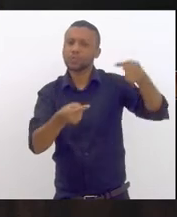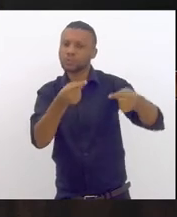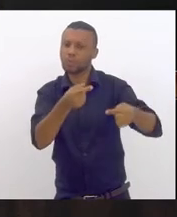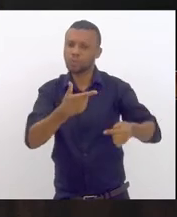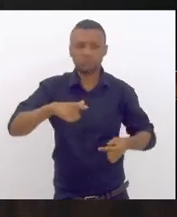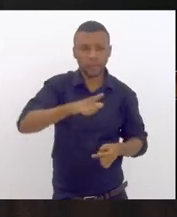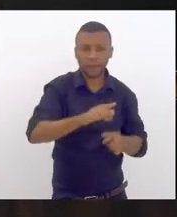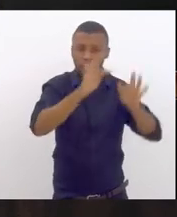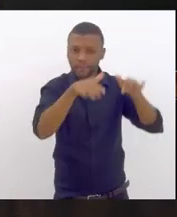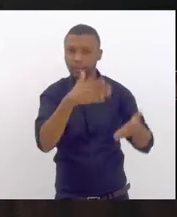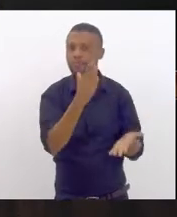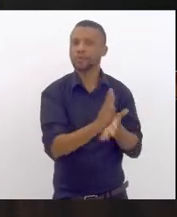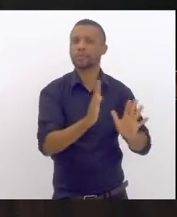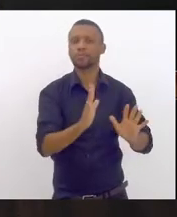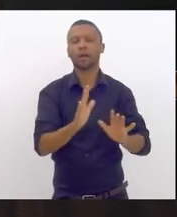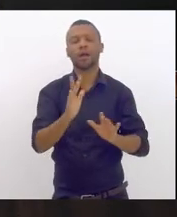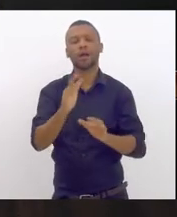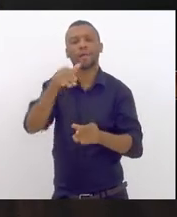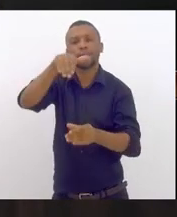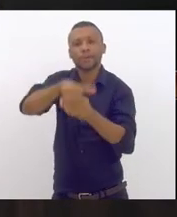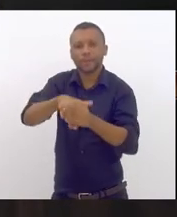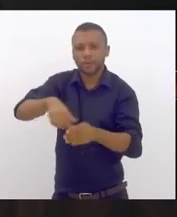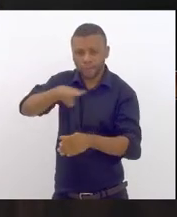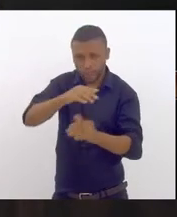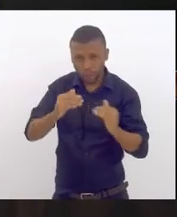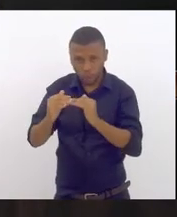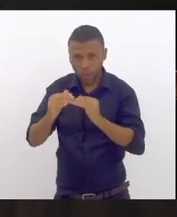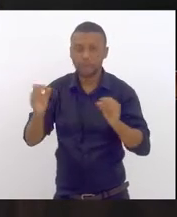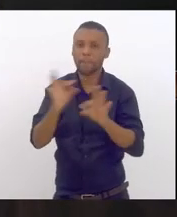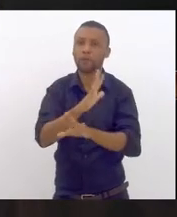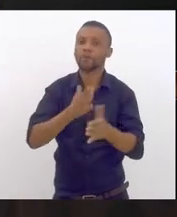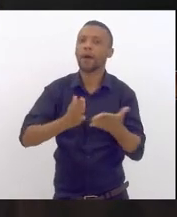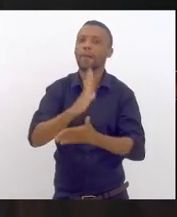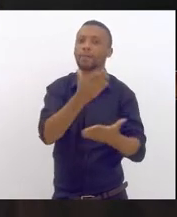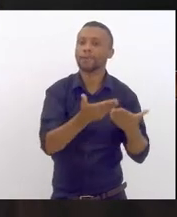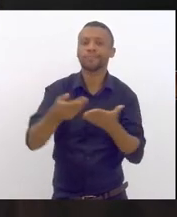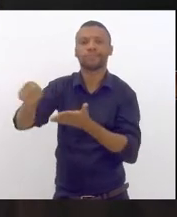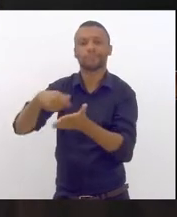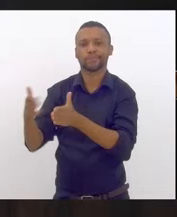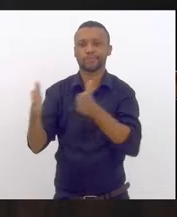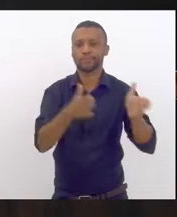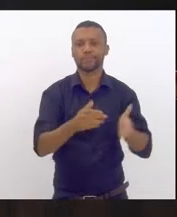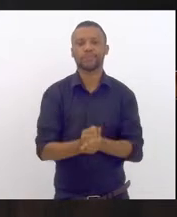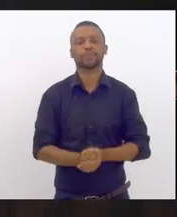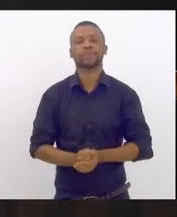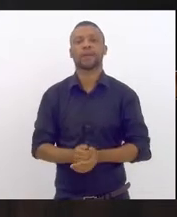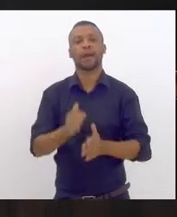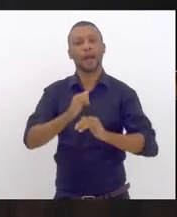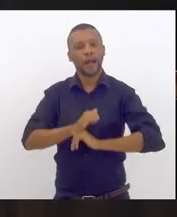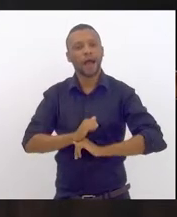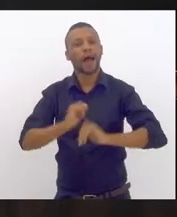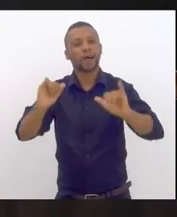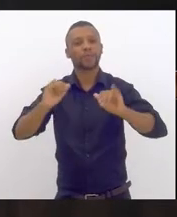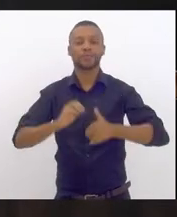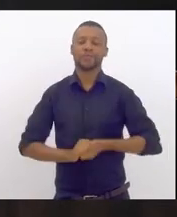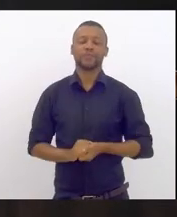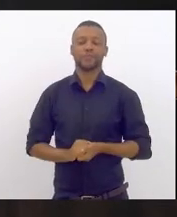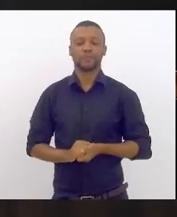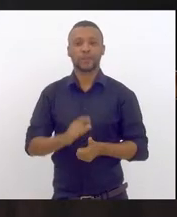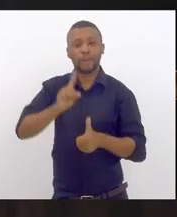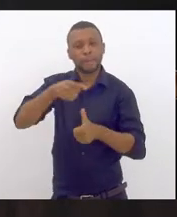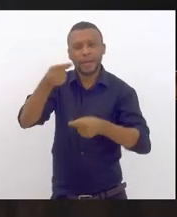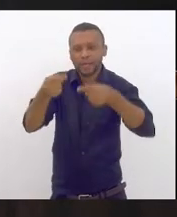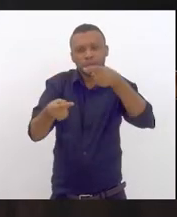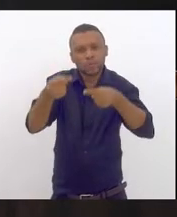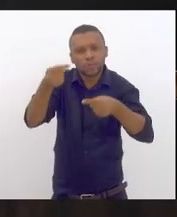senhores que aprovam, permaneçam como estão. Aprovado, vai autógrafo. Anuncio. Em primeira